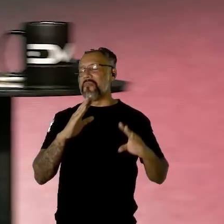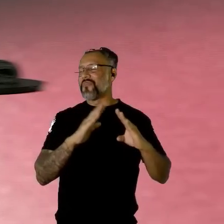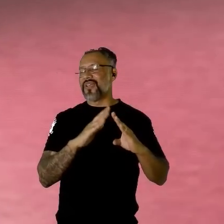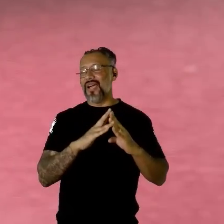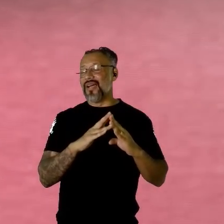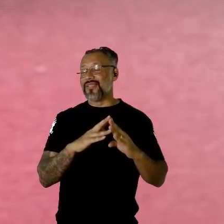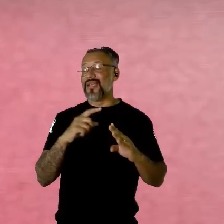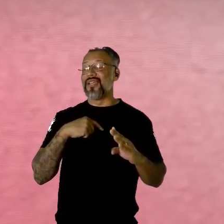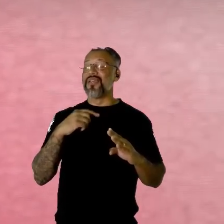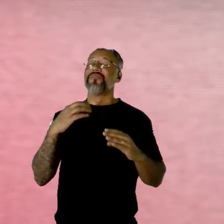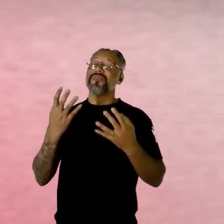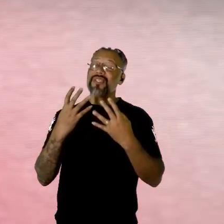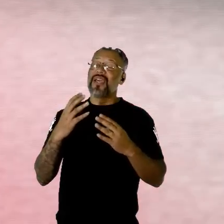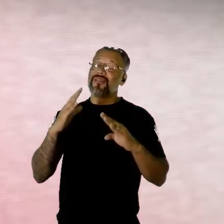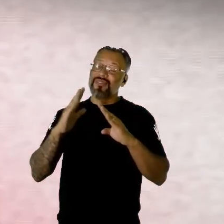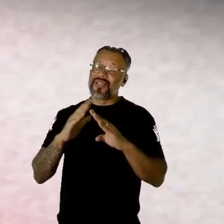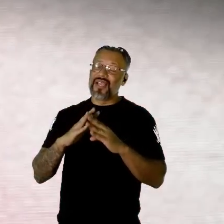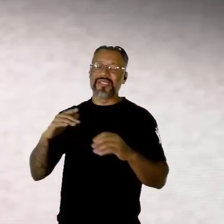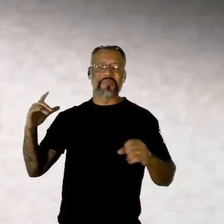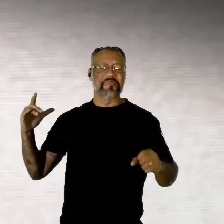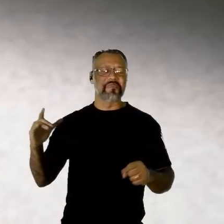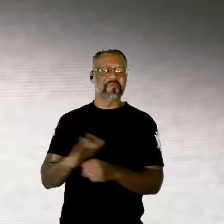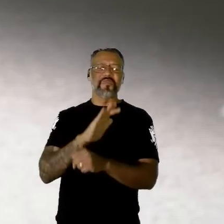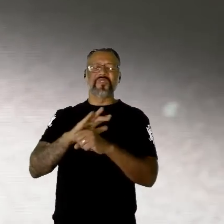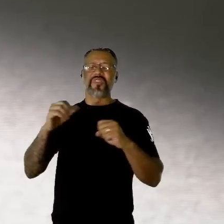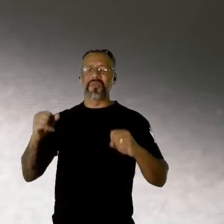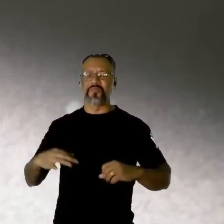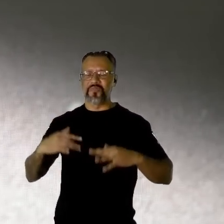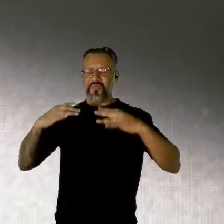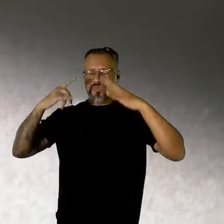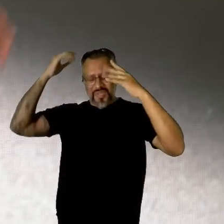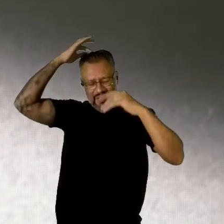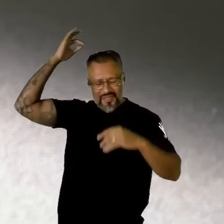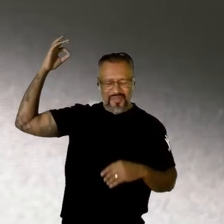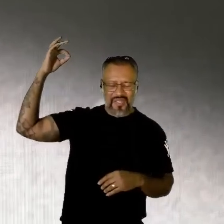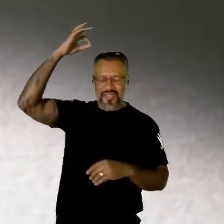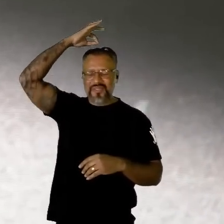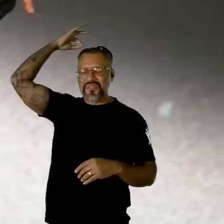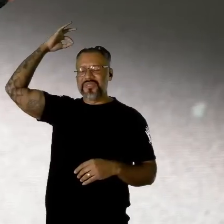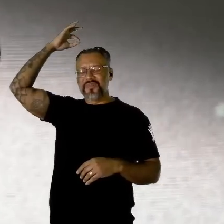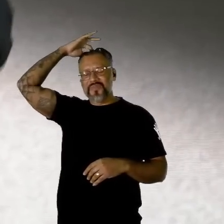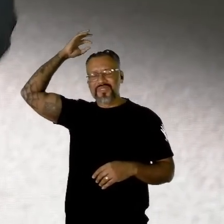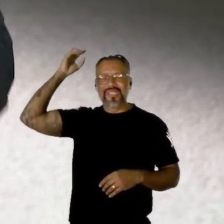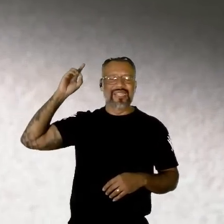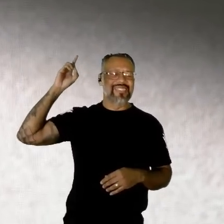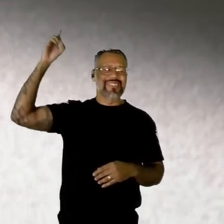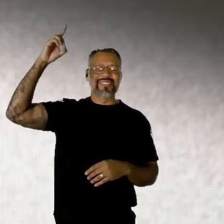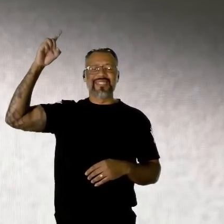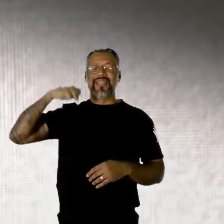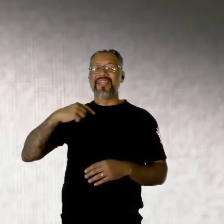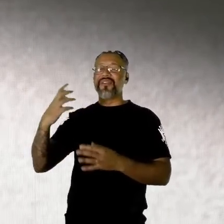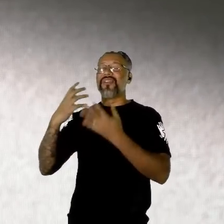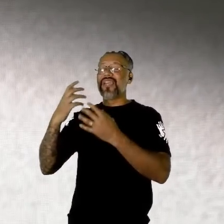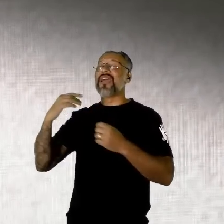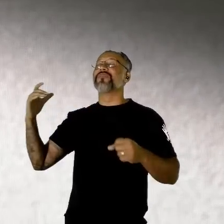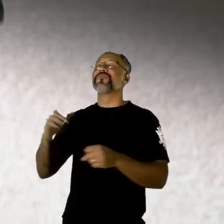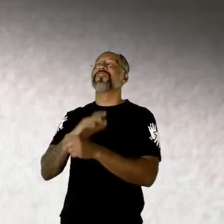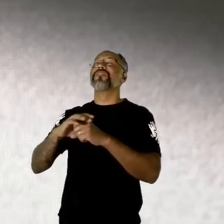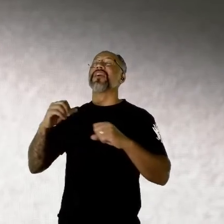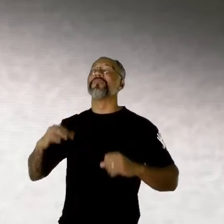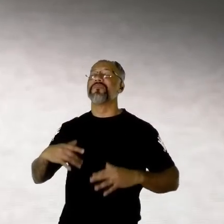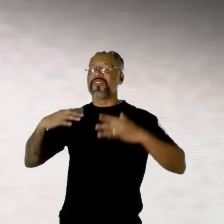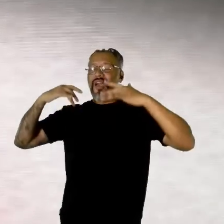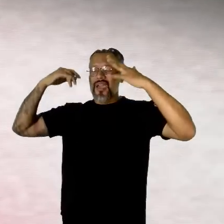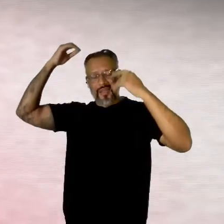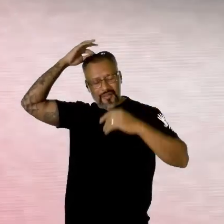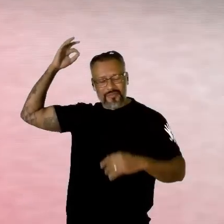eu não quero ser tempo eu quero ser tempo cheio eu não quero ser tempo eu quero ser templo cheio eu não quero